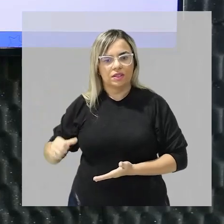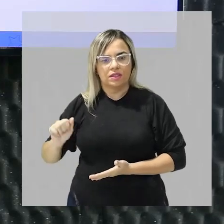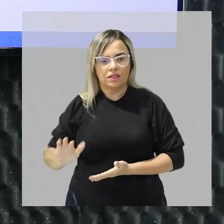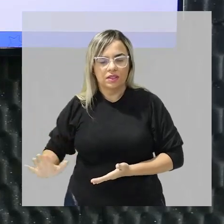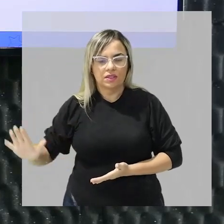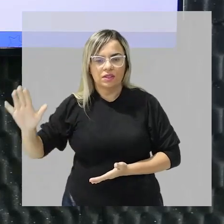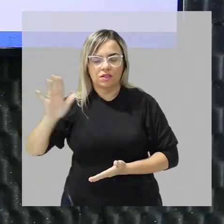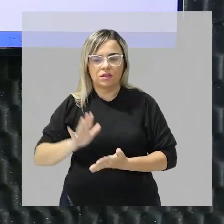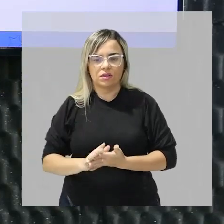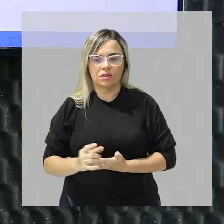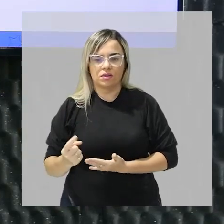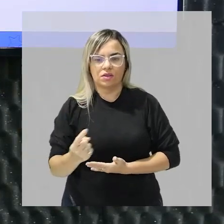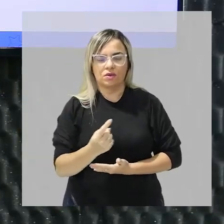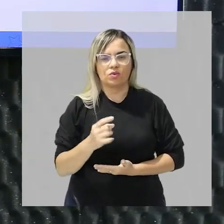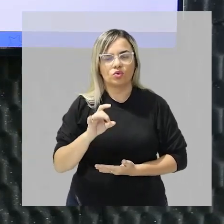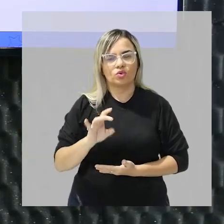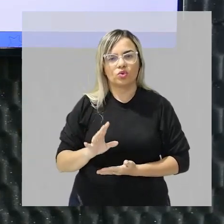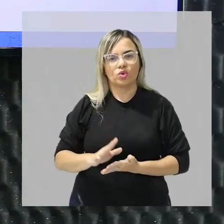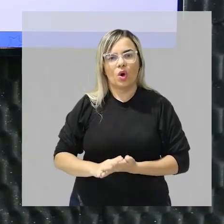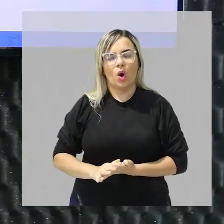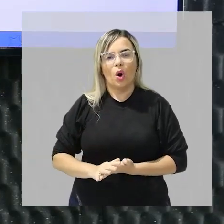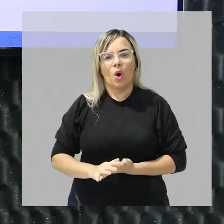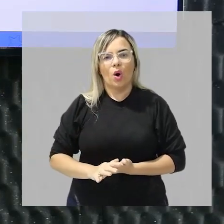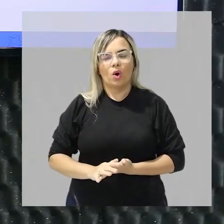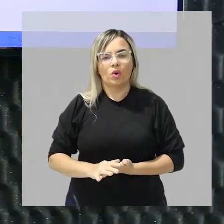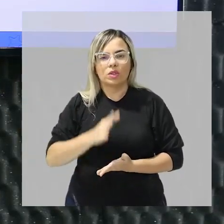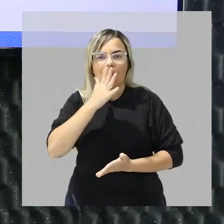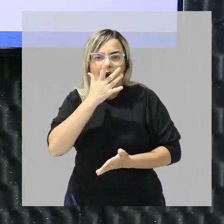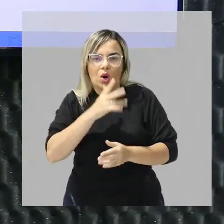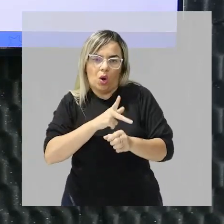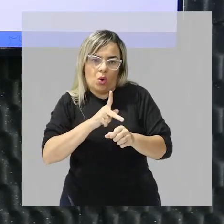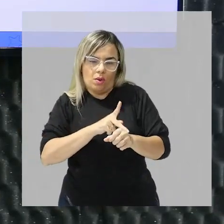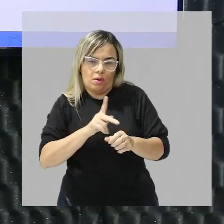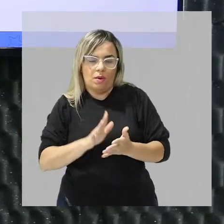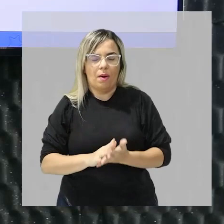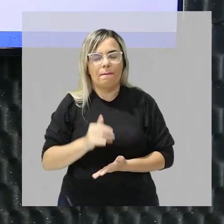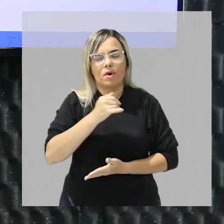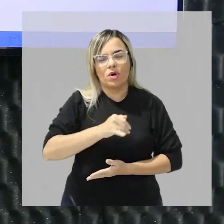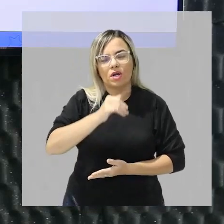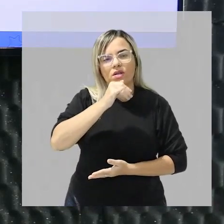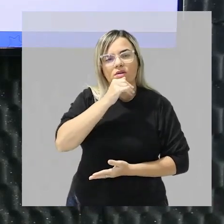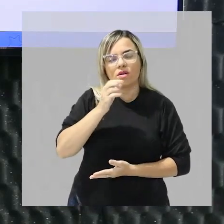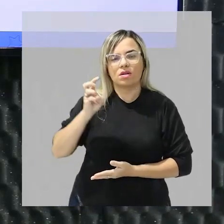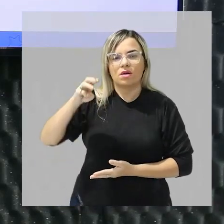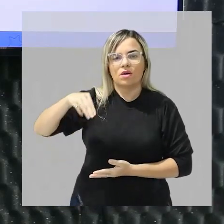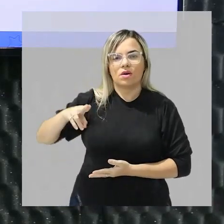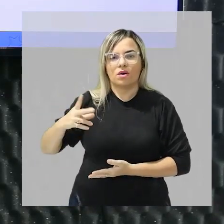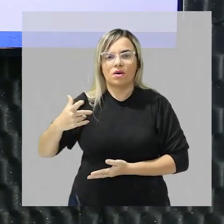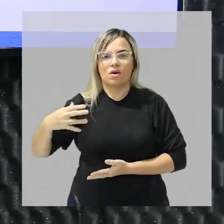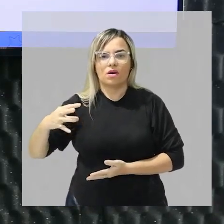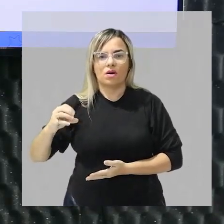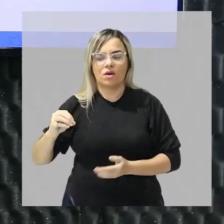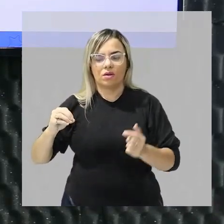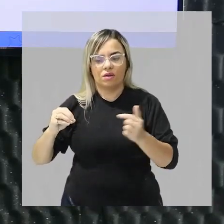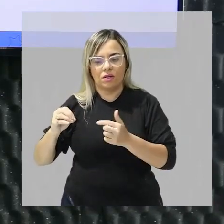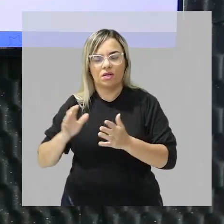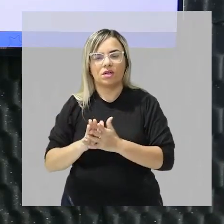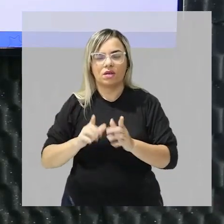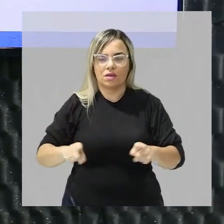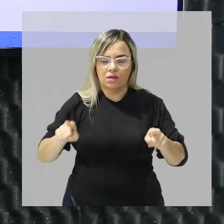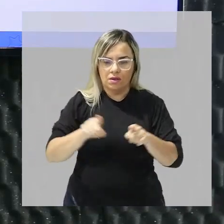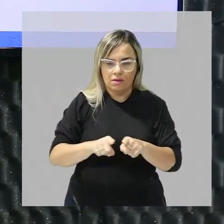não apenas os pretos. Então, por exemplo, os mulatos também passaram a ser chamados de